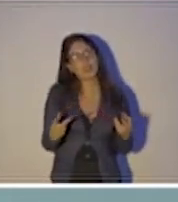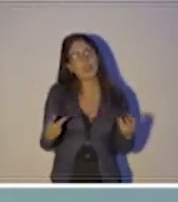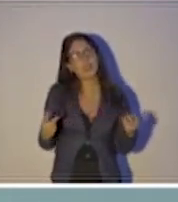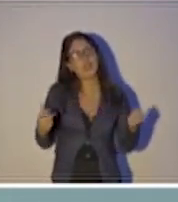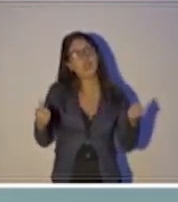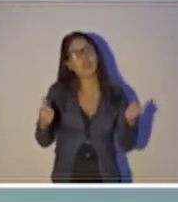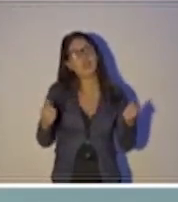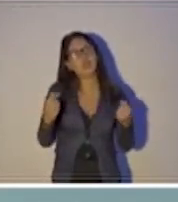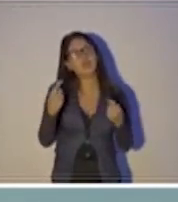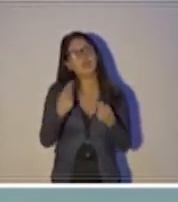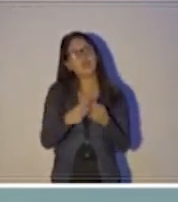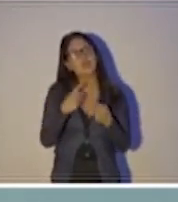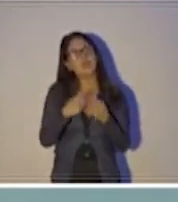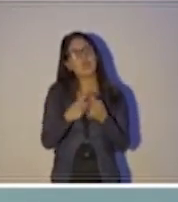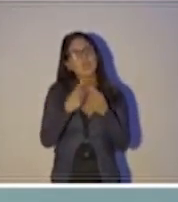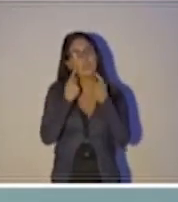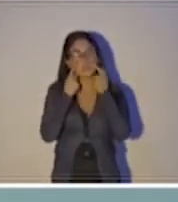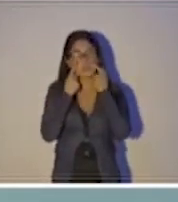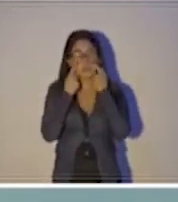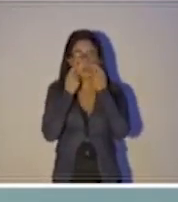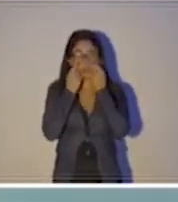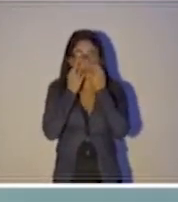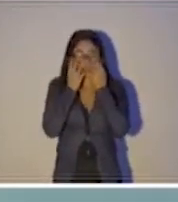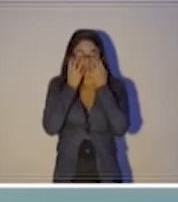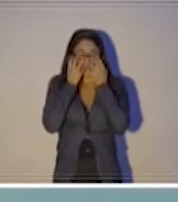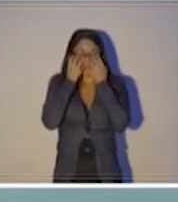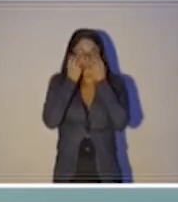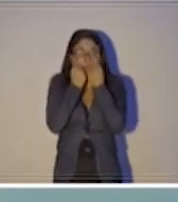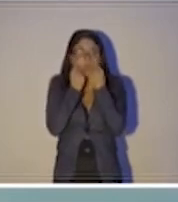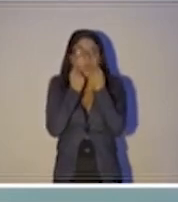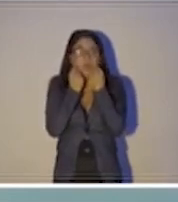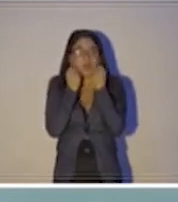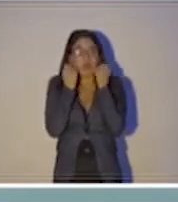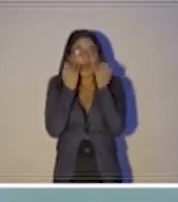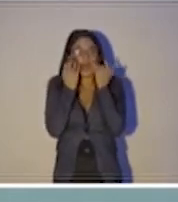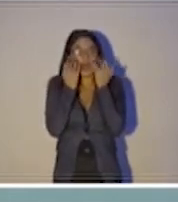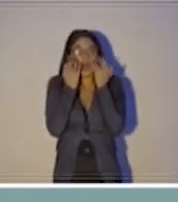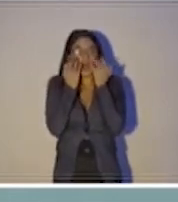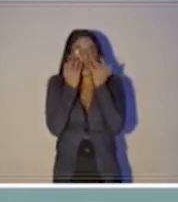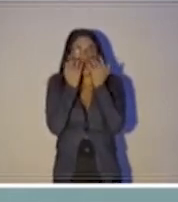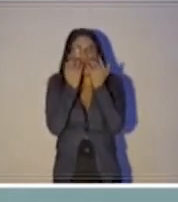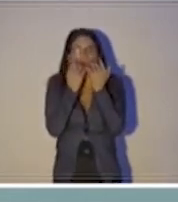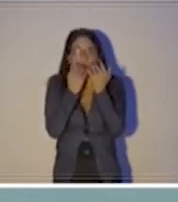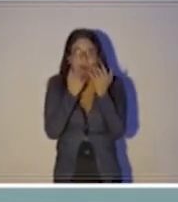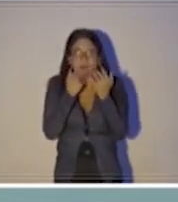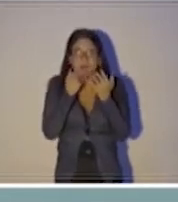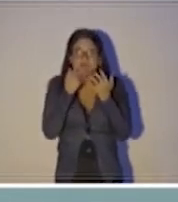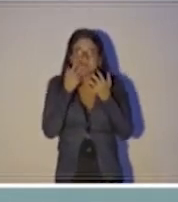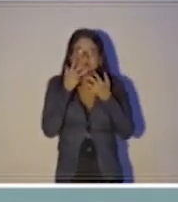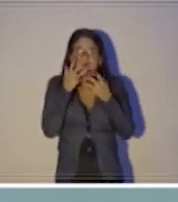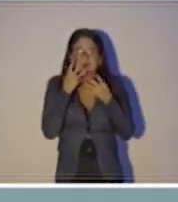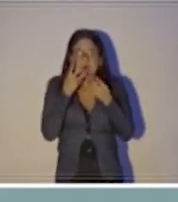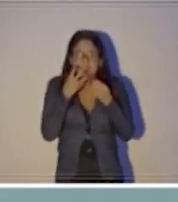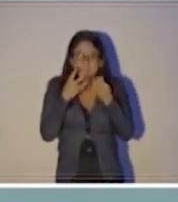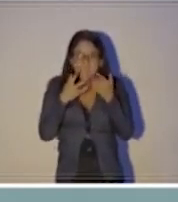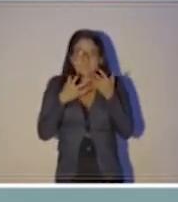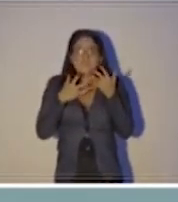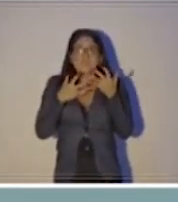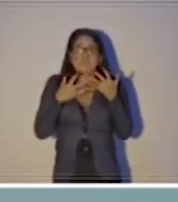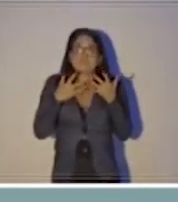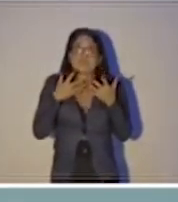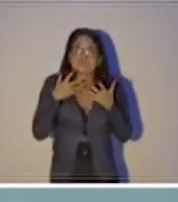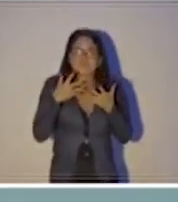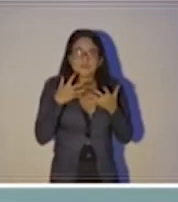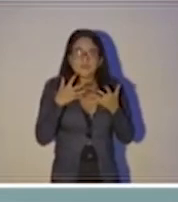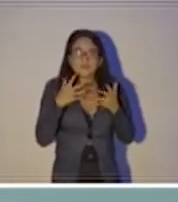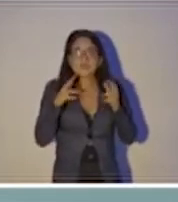olhos enchem d'água? Por que a voz embarga? O que impede os acordes de saírem? Desperto de minha reflexão